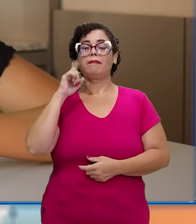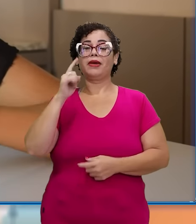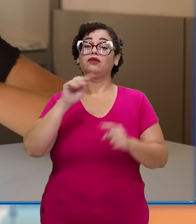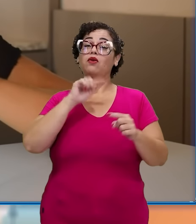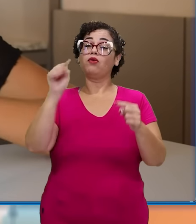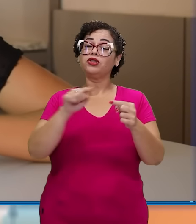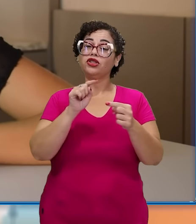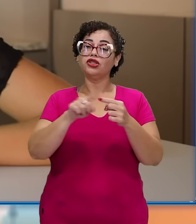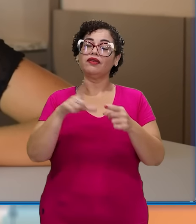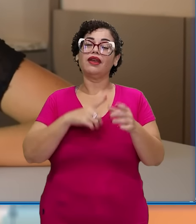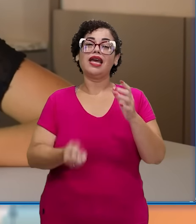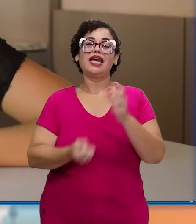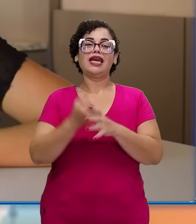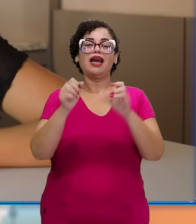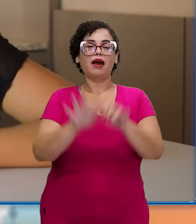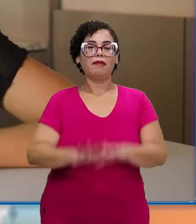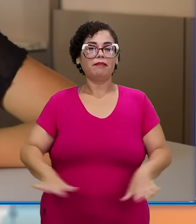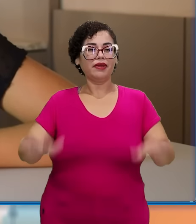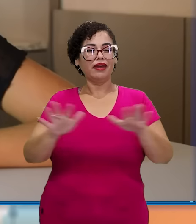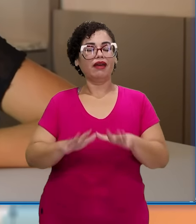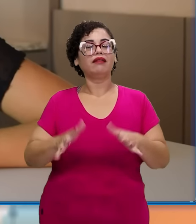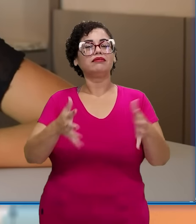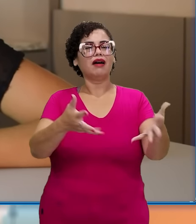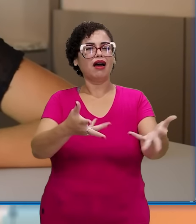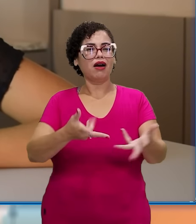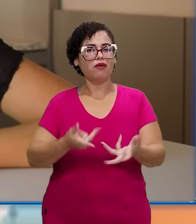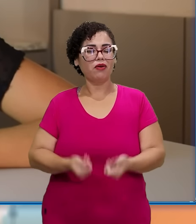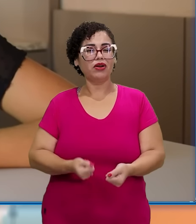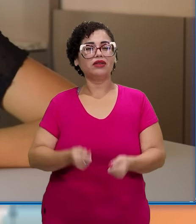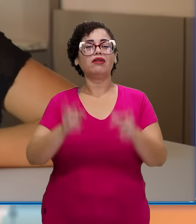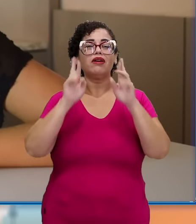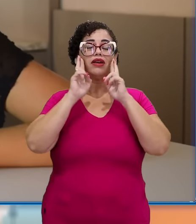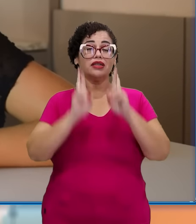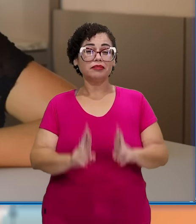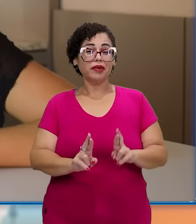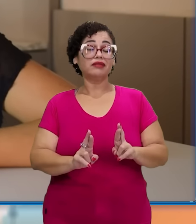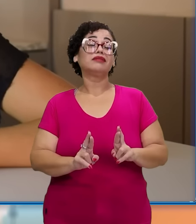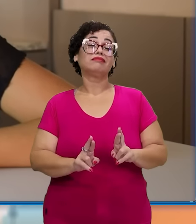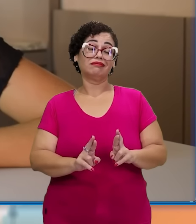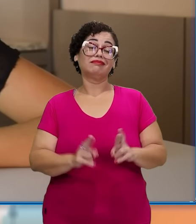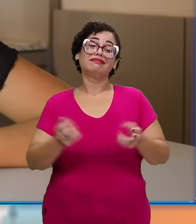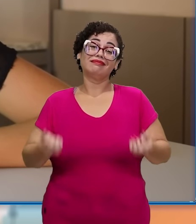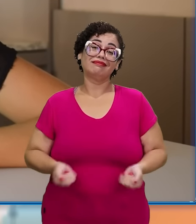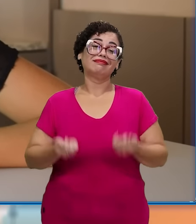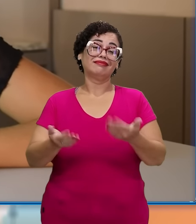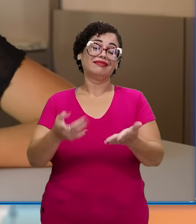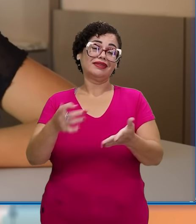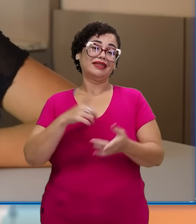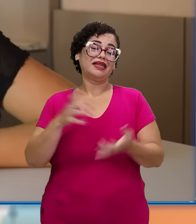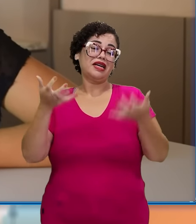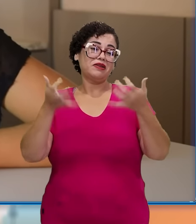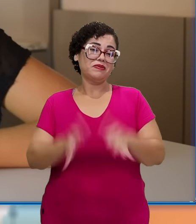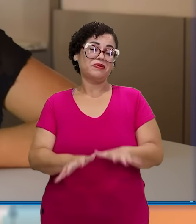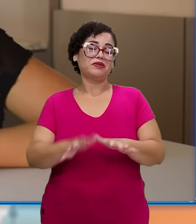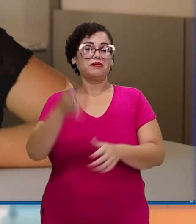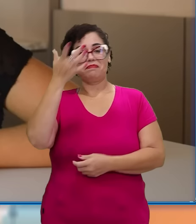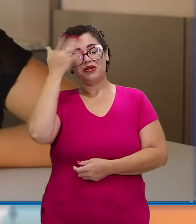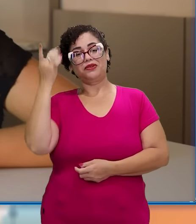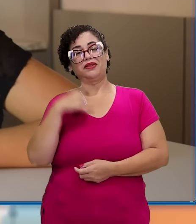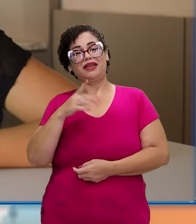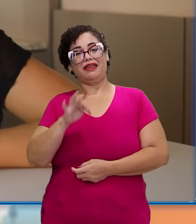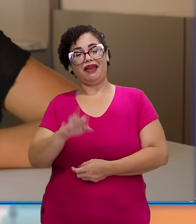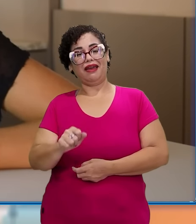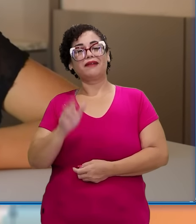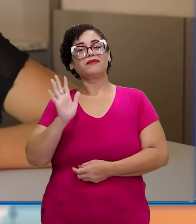tea sempre no objetivo de criar ambientes que sejam acolhedores respeitosos e que promovam a